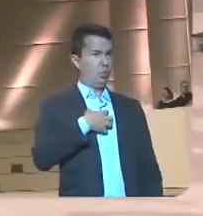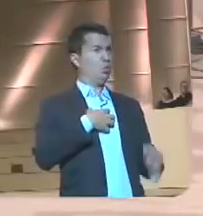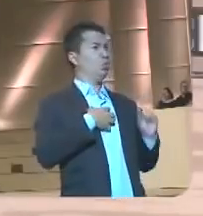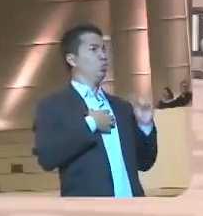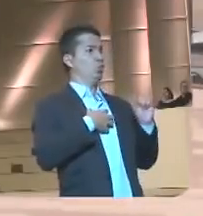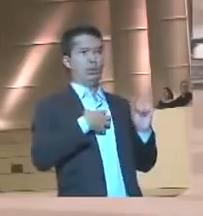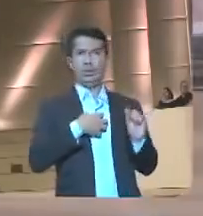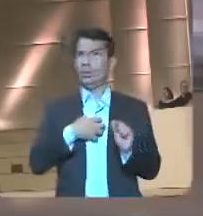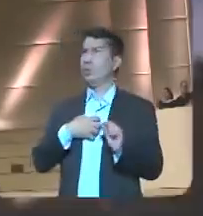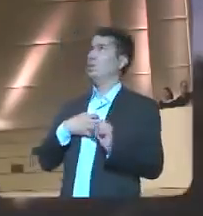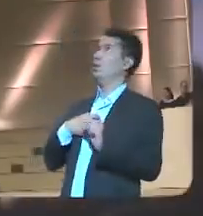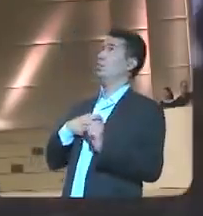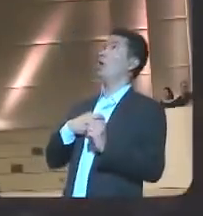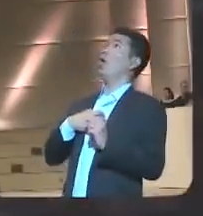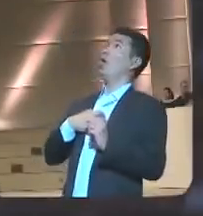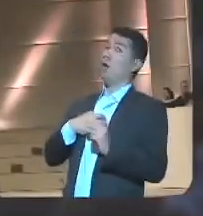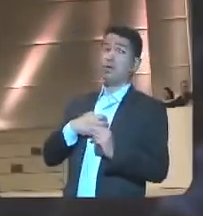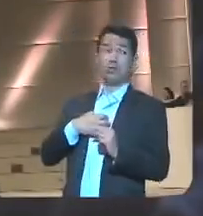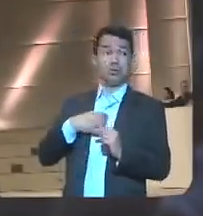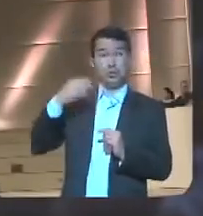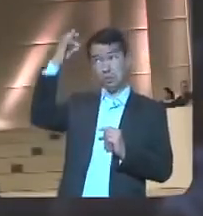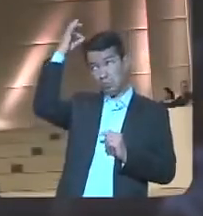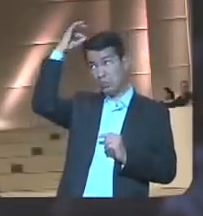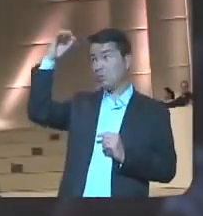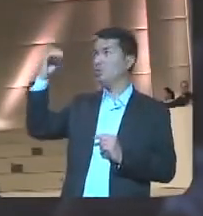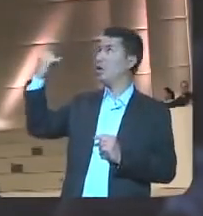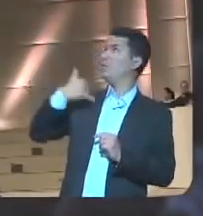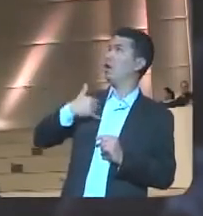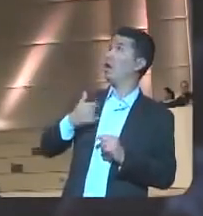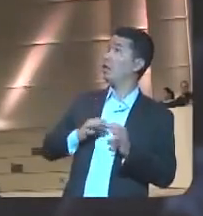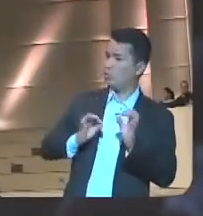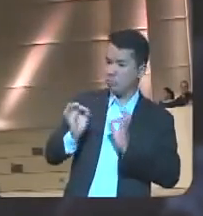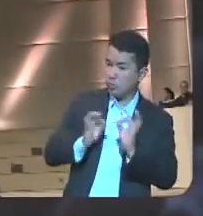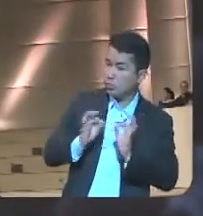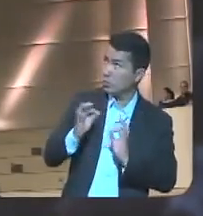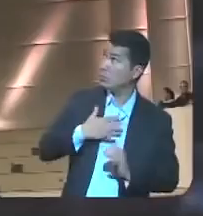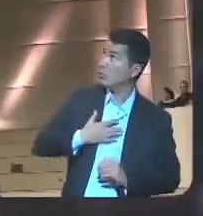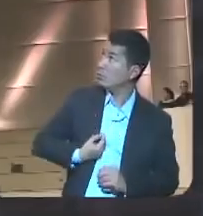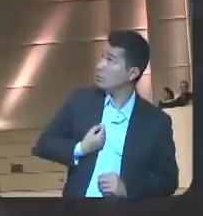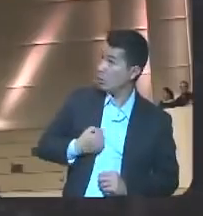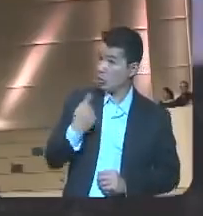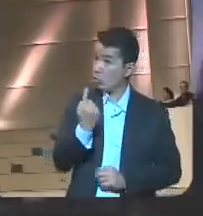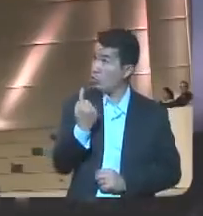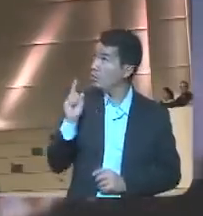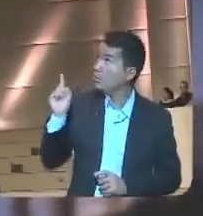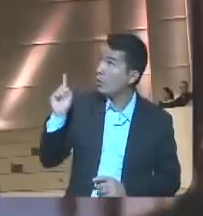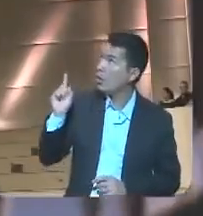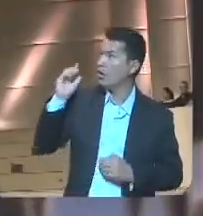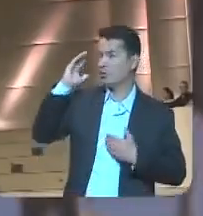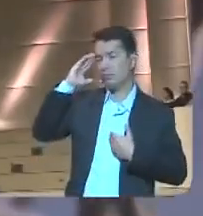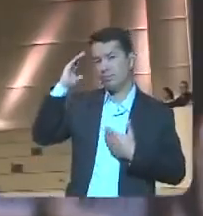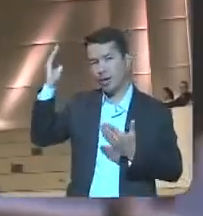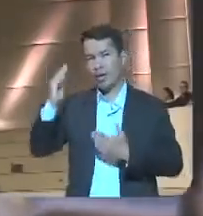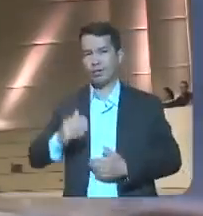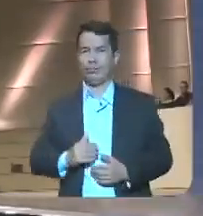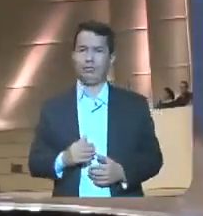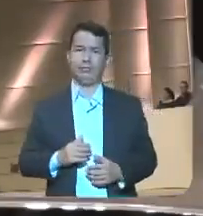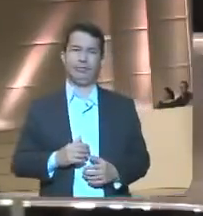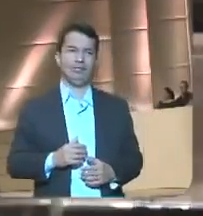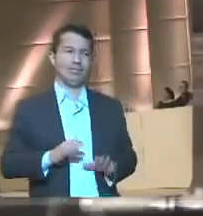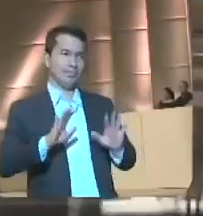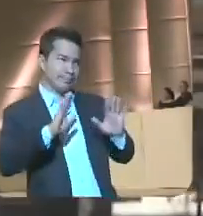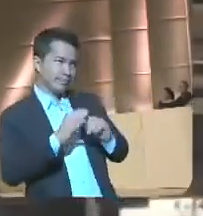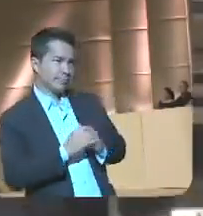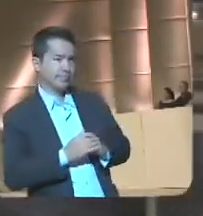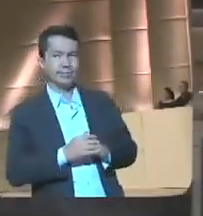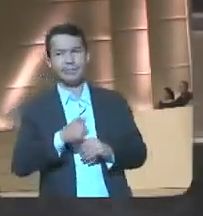eu ainda tem um plano pra você eu tenho um projeto para sua vida bom eu estou ficando velho